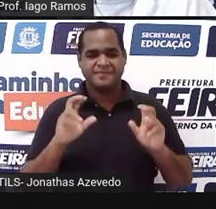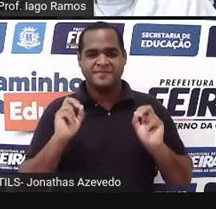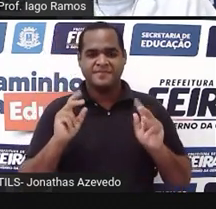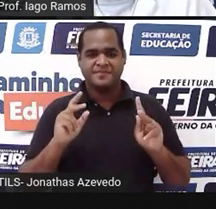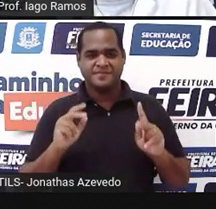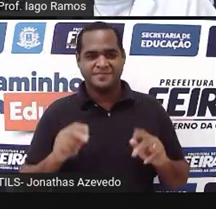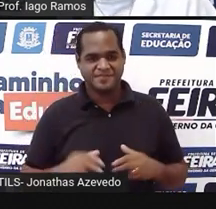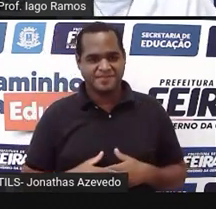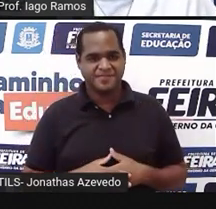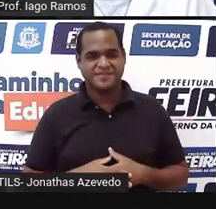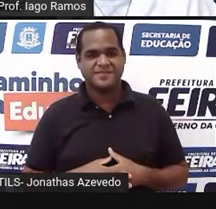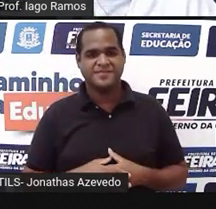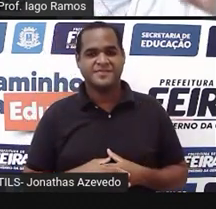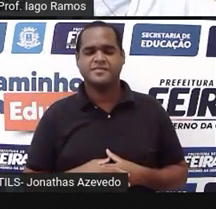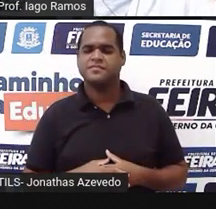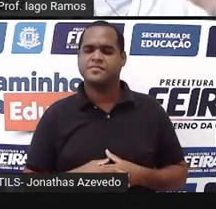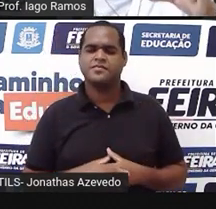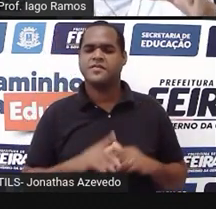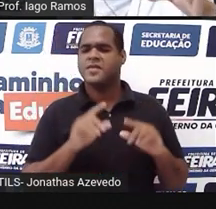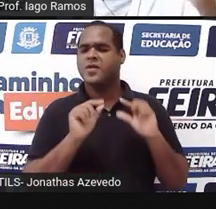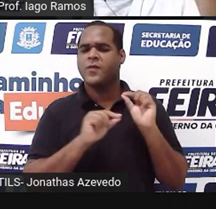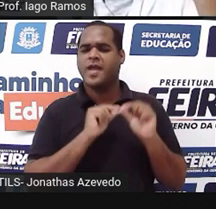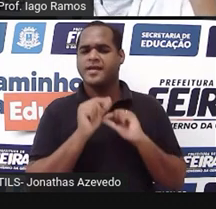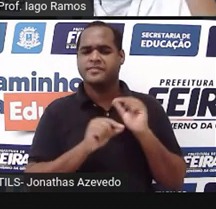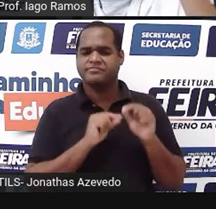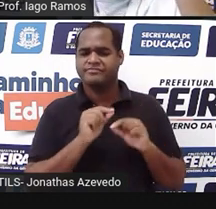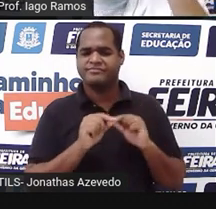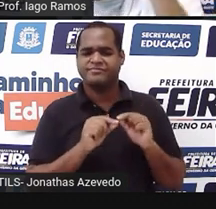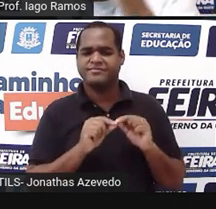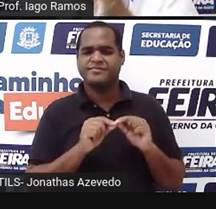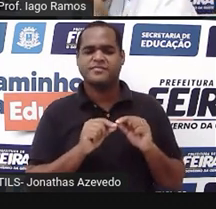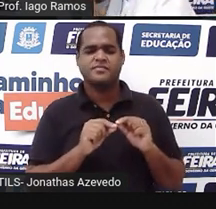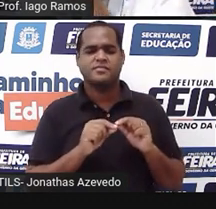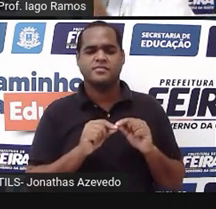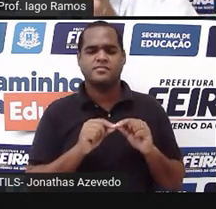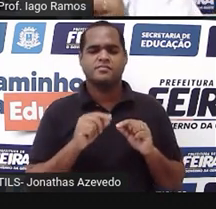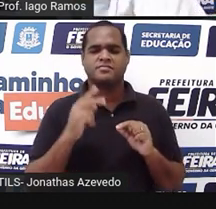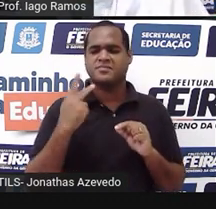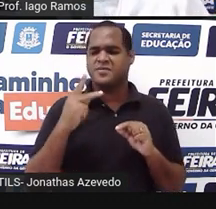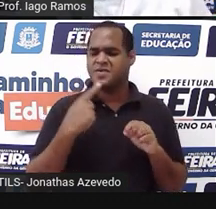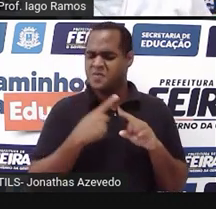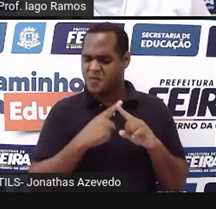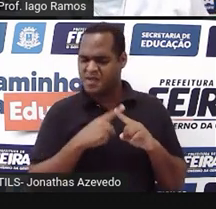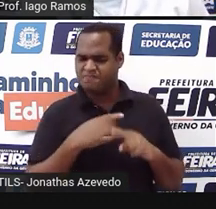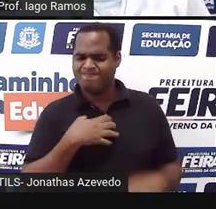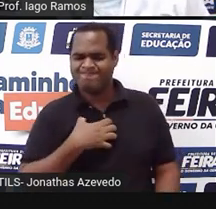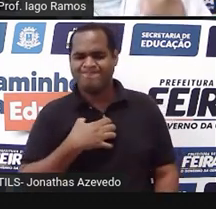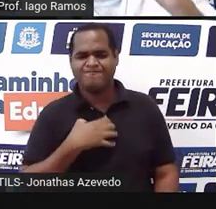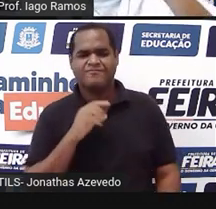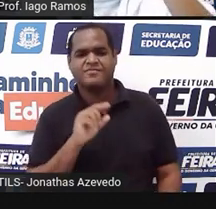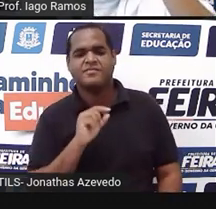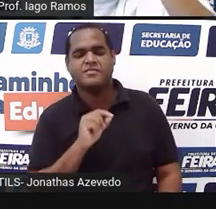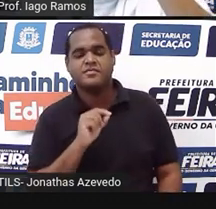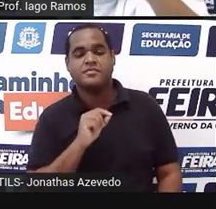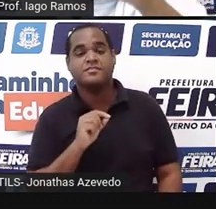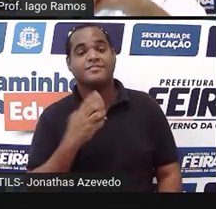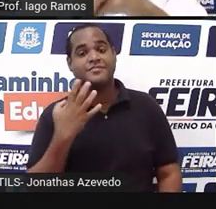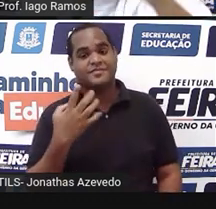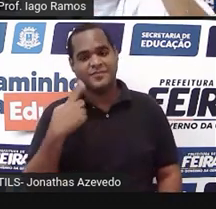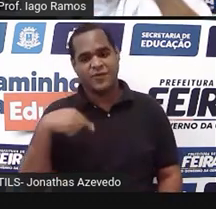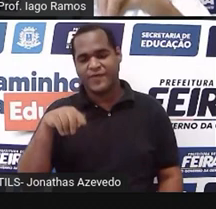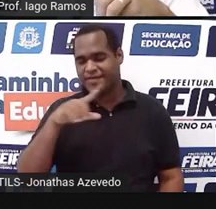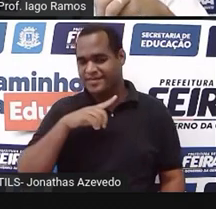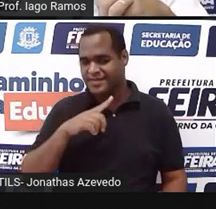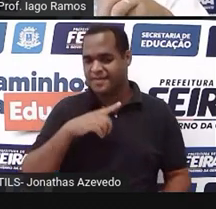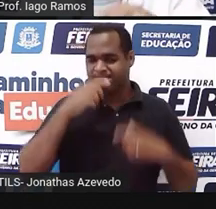sigamos por quê que isso aí porque o que que essa fórmula faz sentido para gente chegar